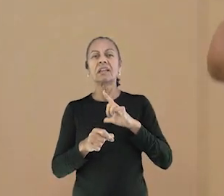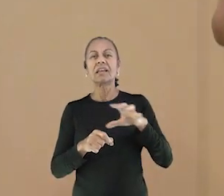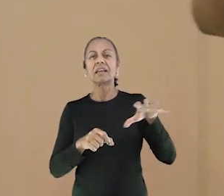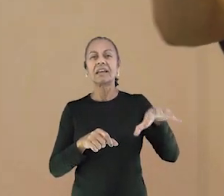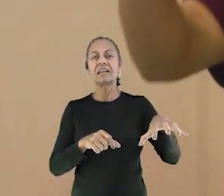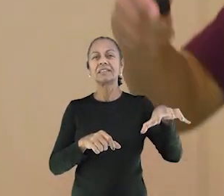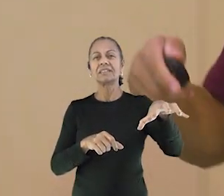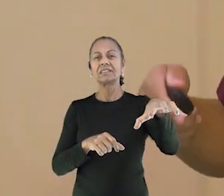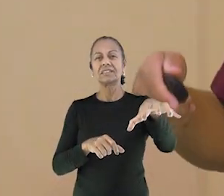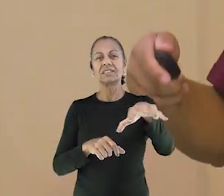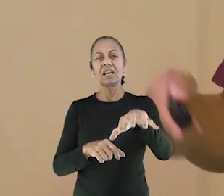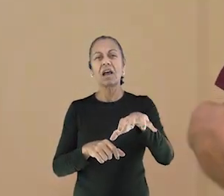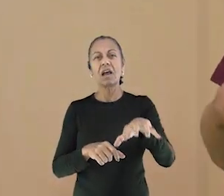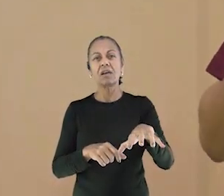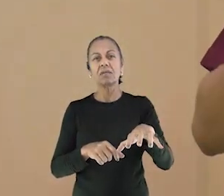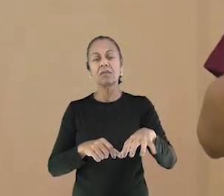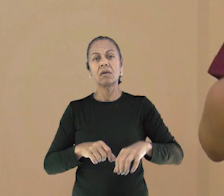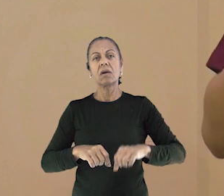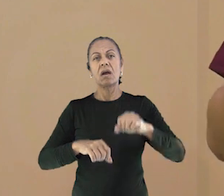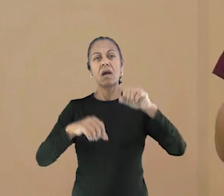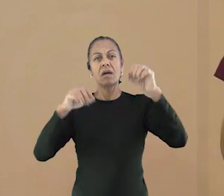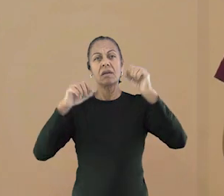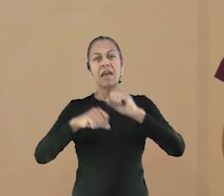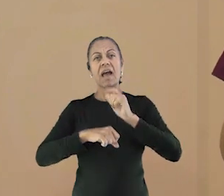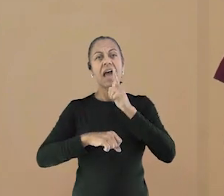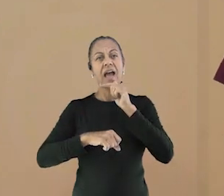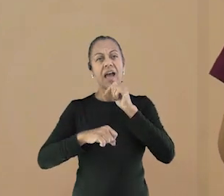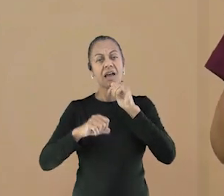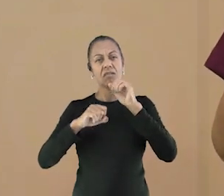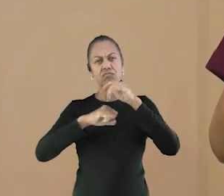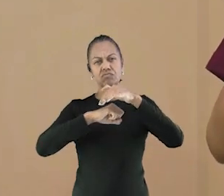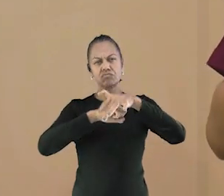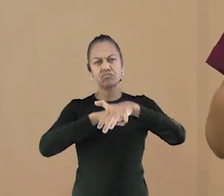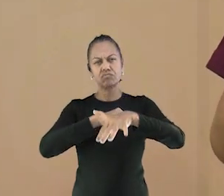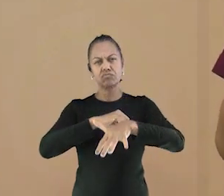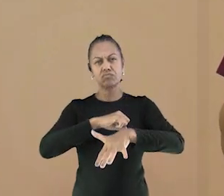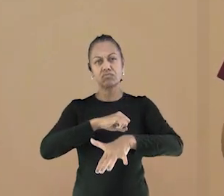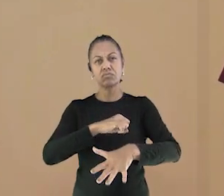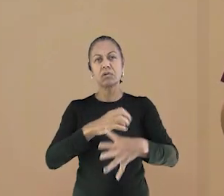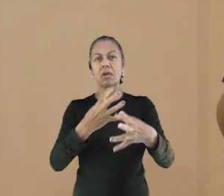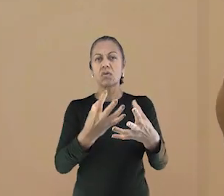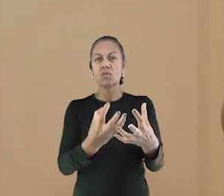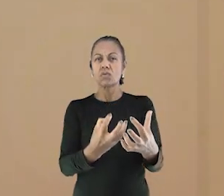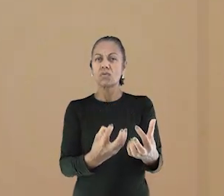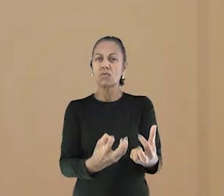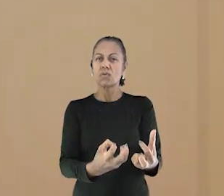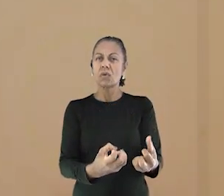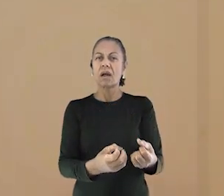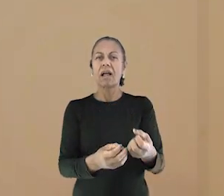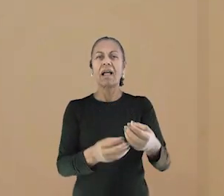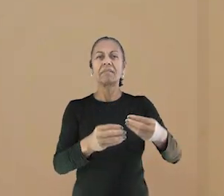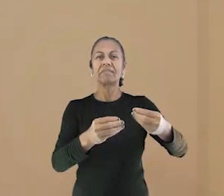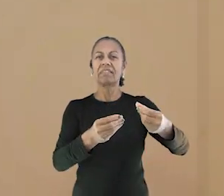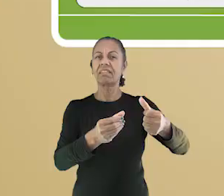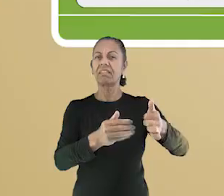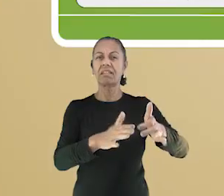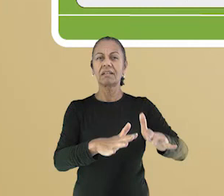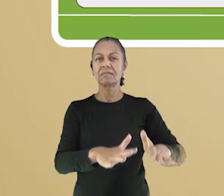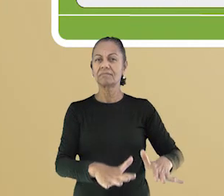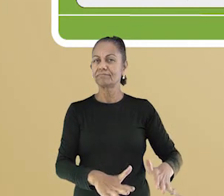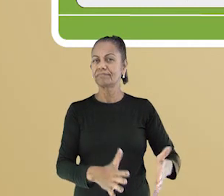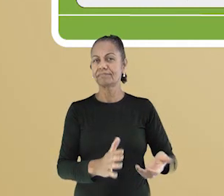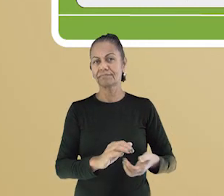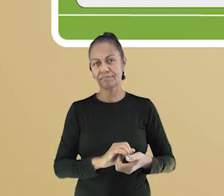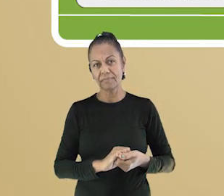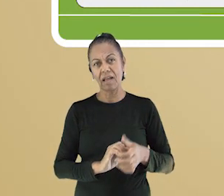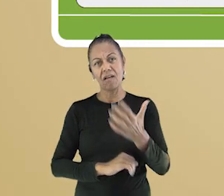regiões extensas onde essa água precisa ser abrigada, né? Então a gente perde muita floresta nesse sentido também. E o